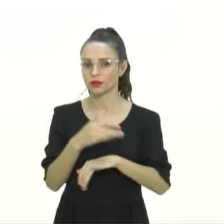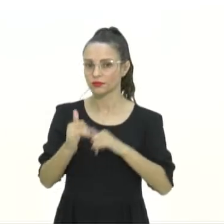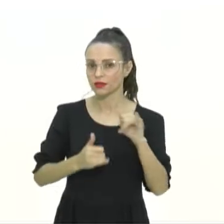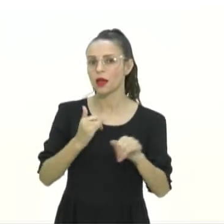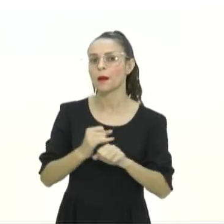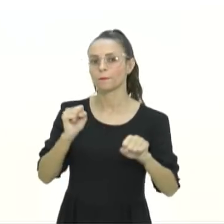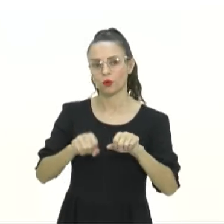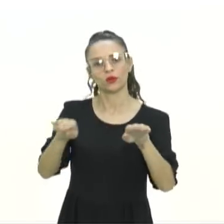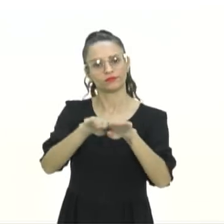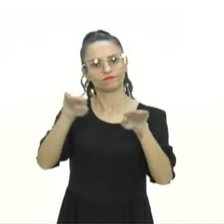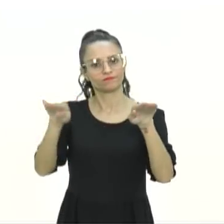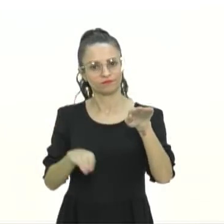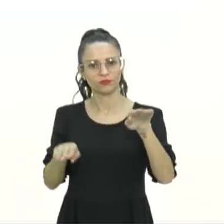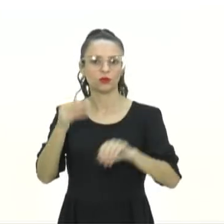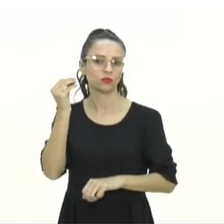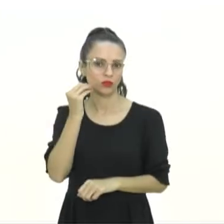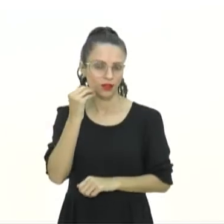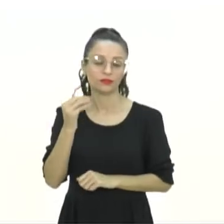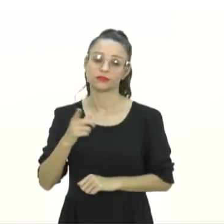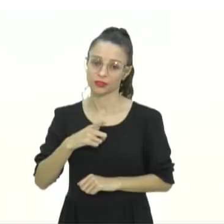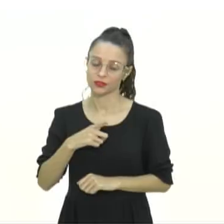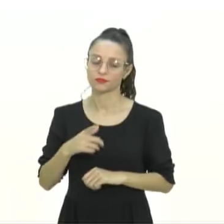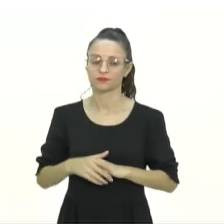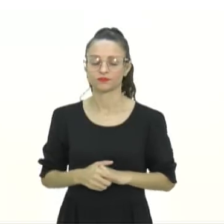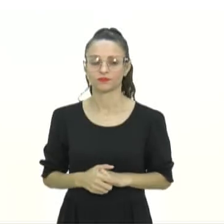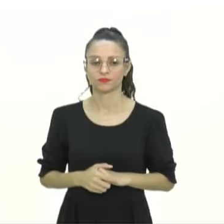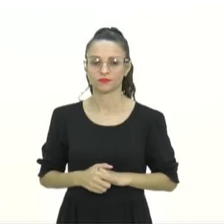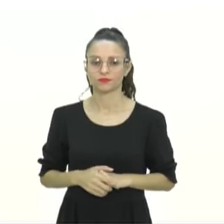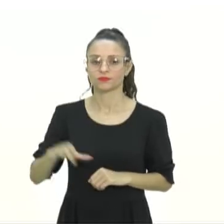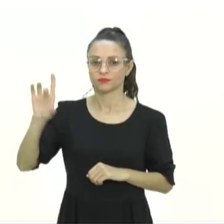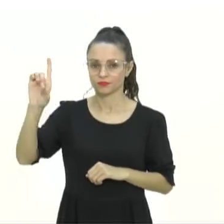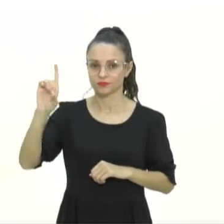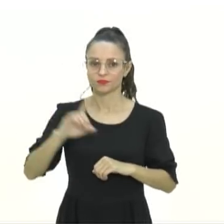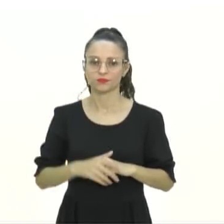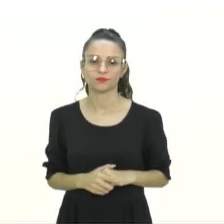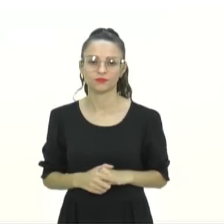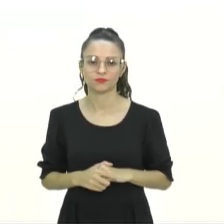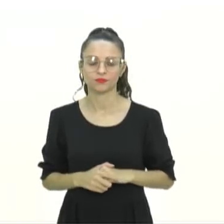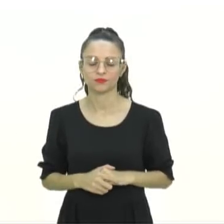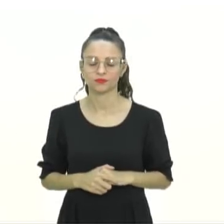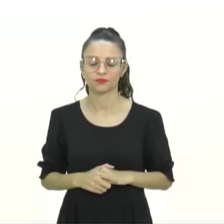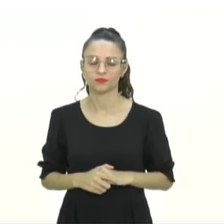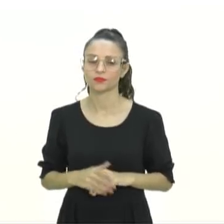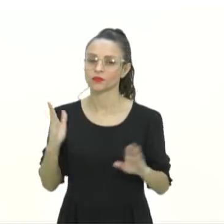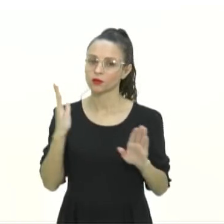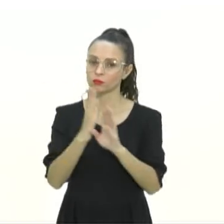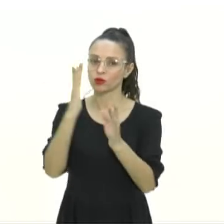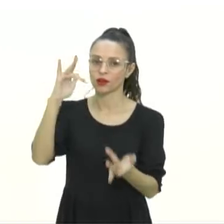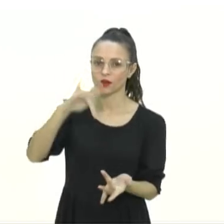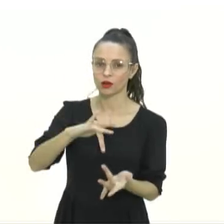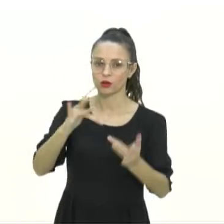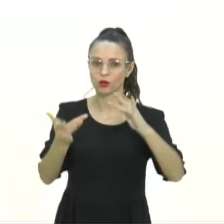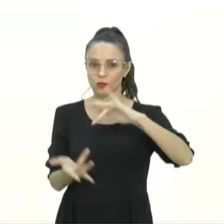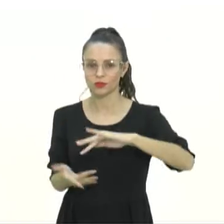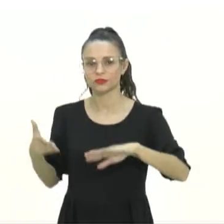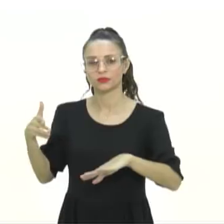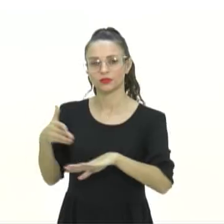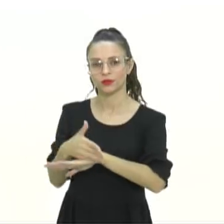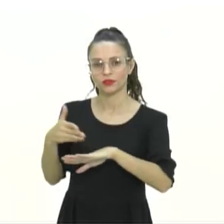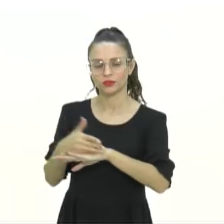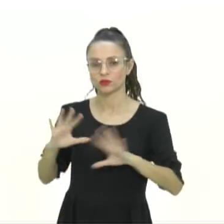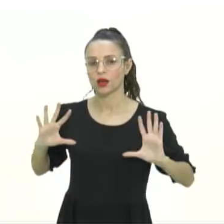gerar desigualdade de oportunidades. E a letra D, fruto da globalização com acesso